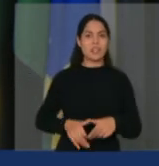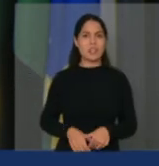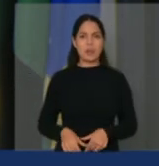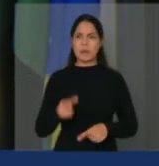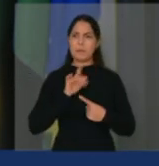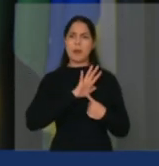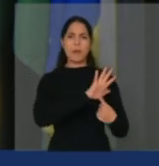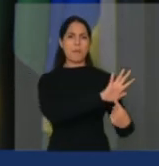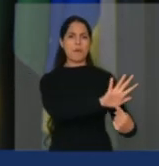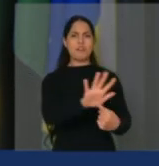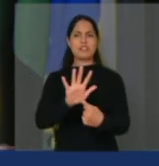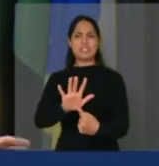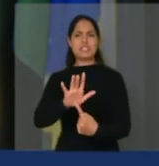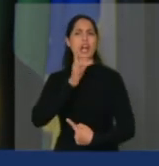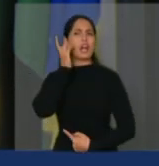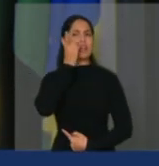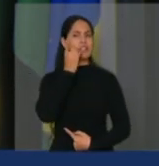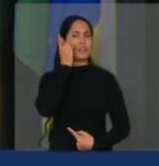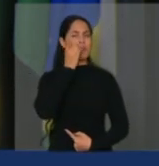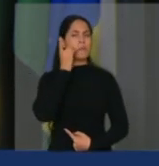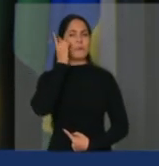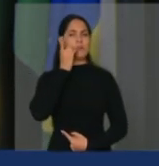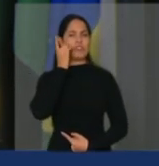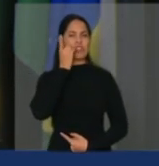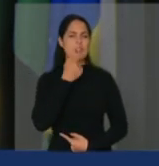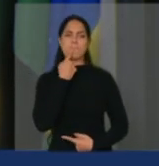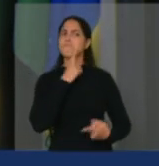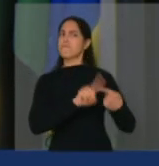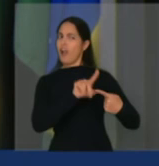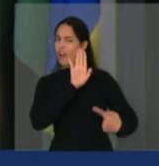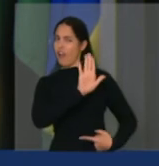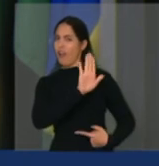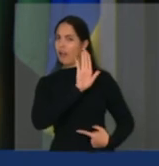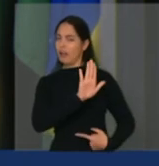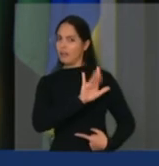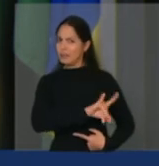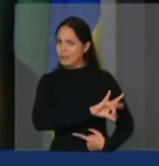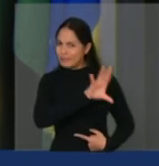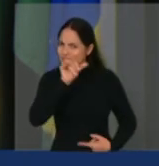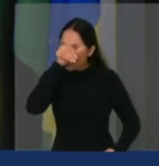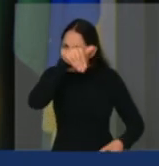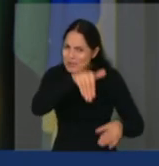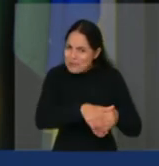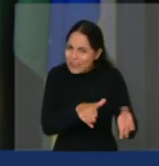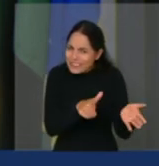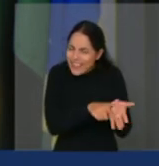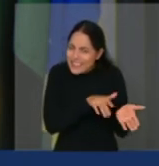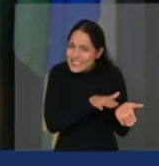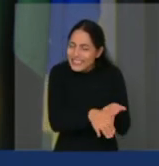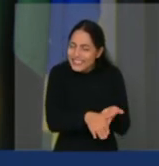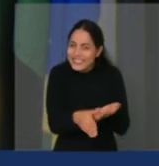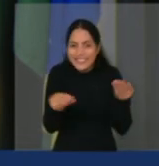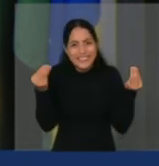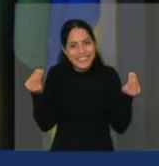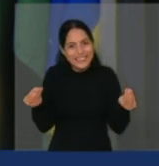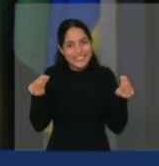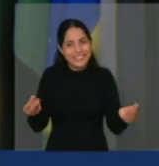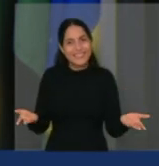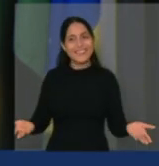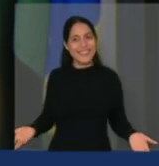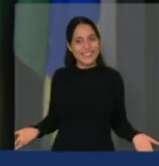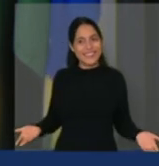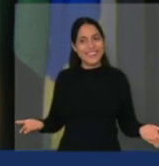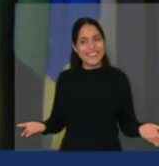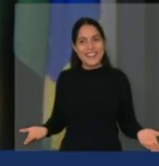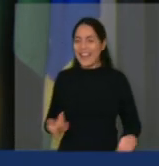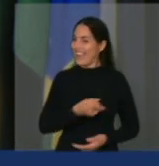ameaçando os deputados em pleno dia de votação do voto impresso e o que eles talvez